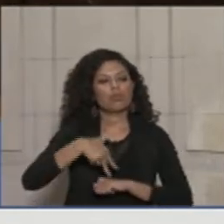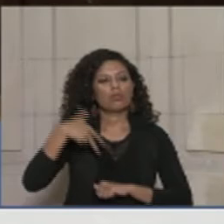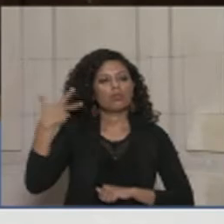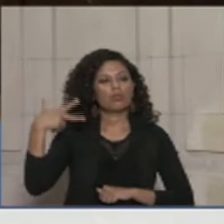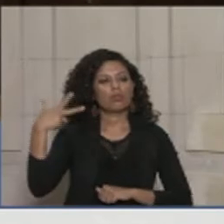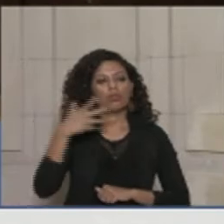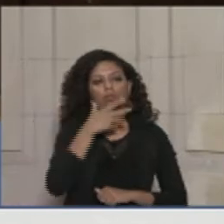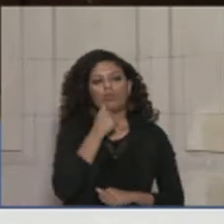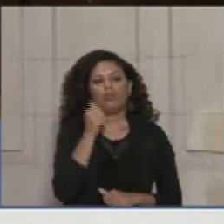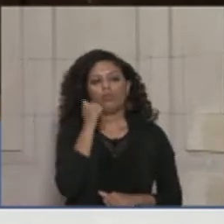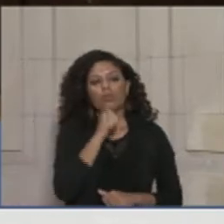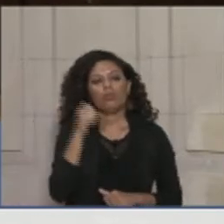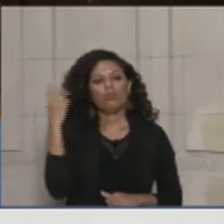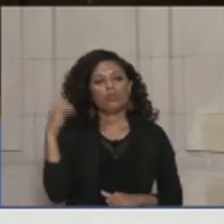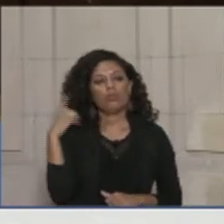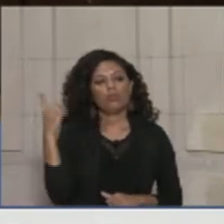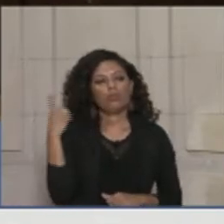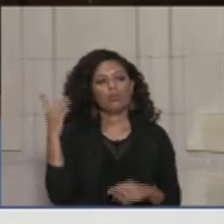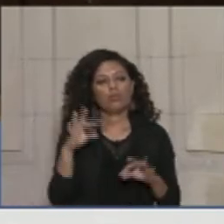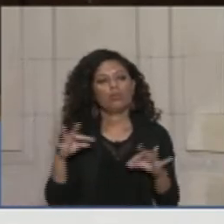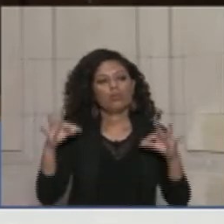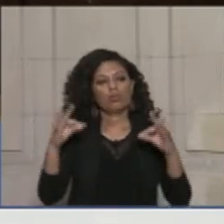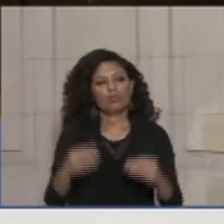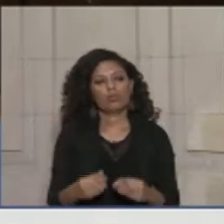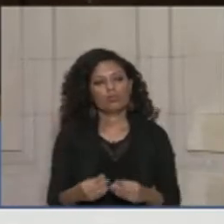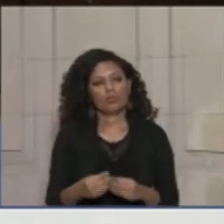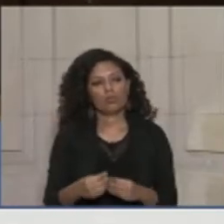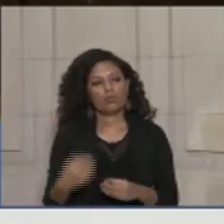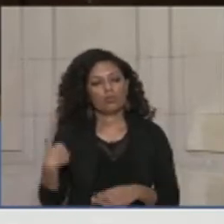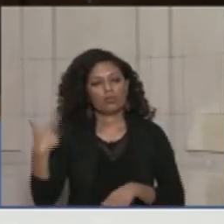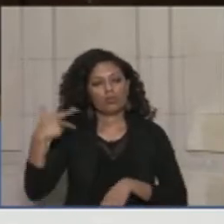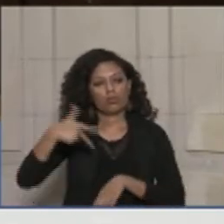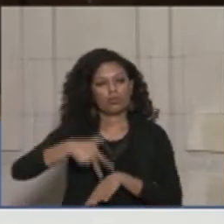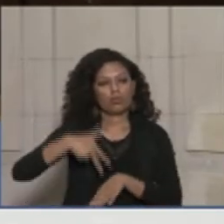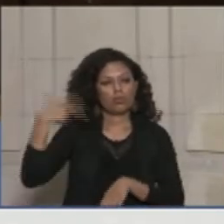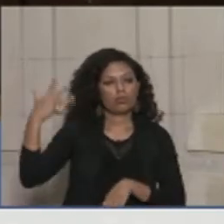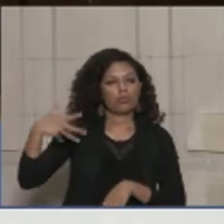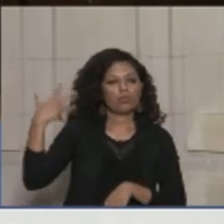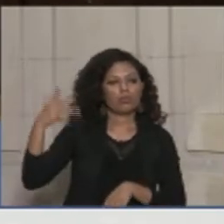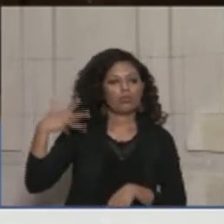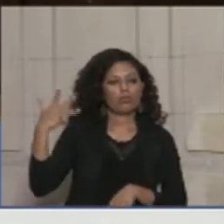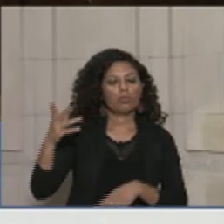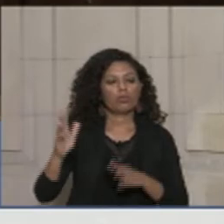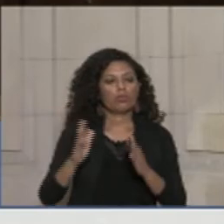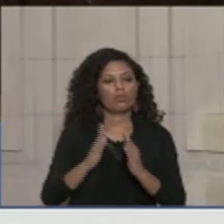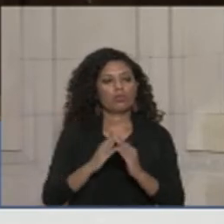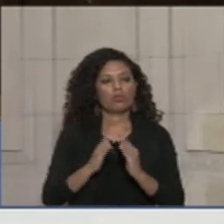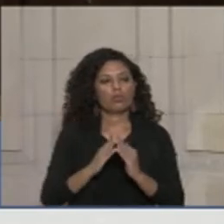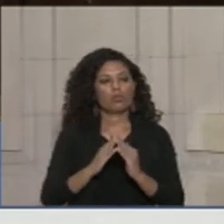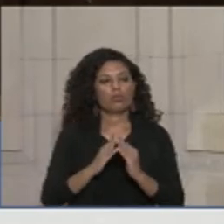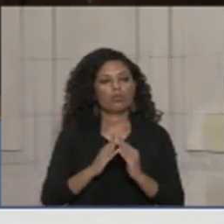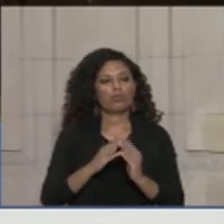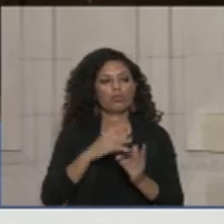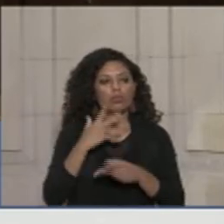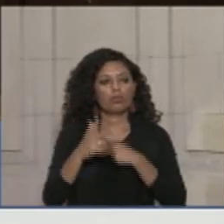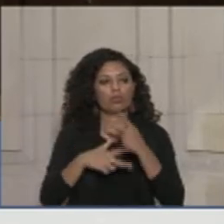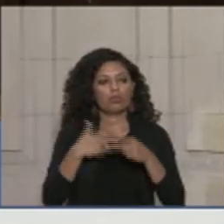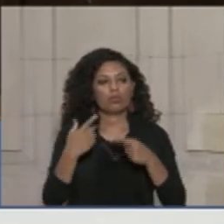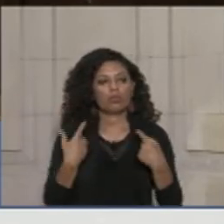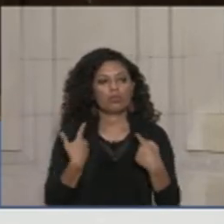Senhoras e senhores, senhores deputados e senhoras deputadas, eu venho a essa casa para